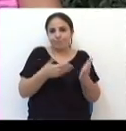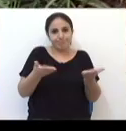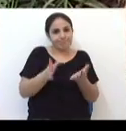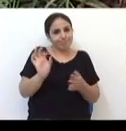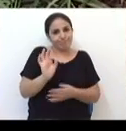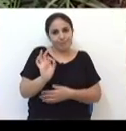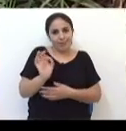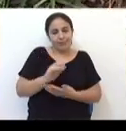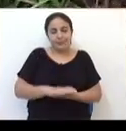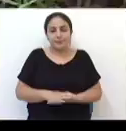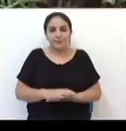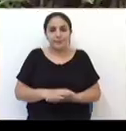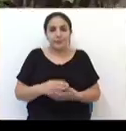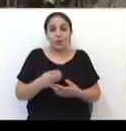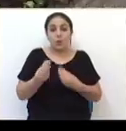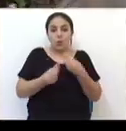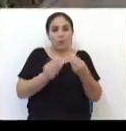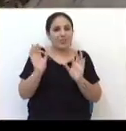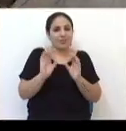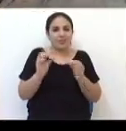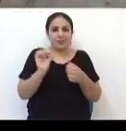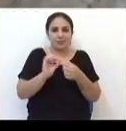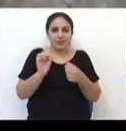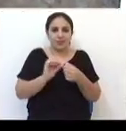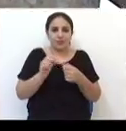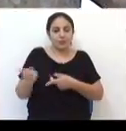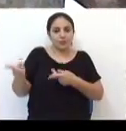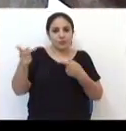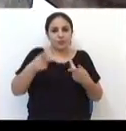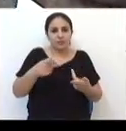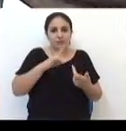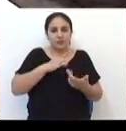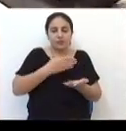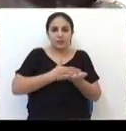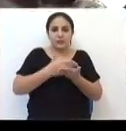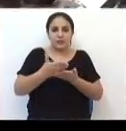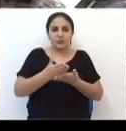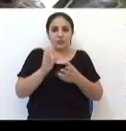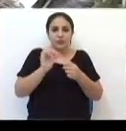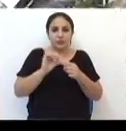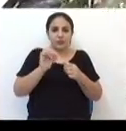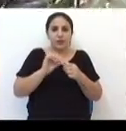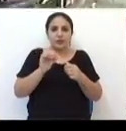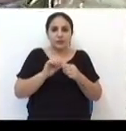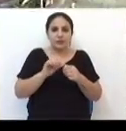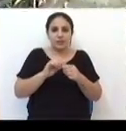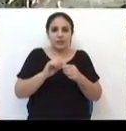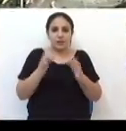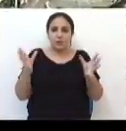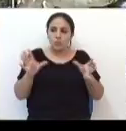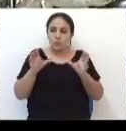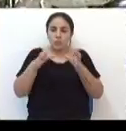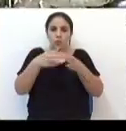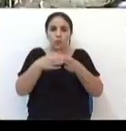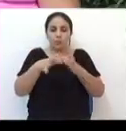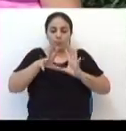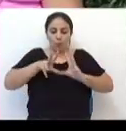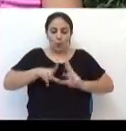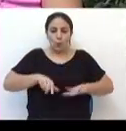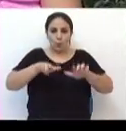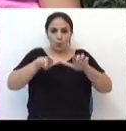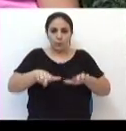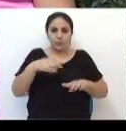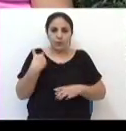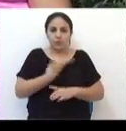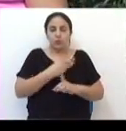não veio. Como nada foi feito, os vizinhos tiveram a iniciativa de realizar um mutirão para a limpeza do local.